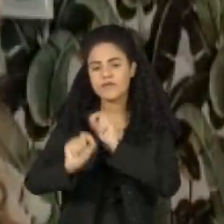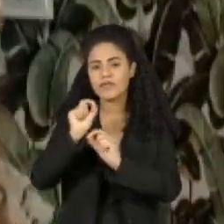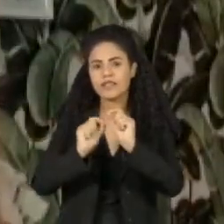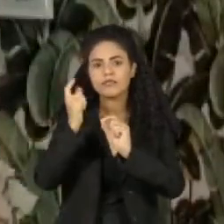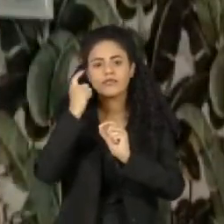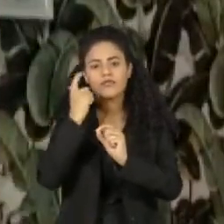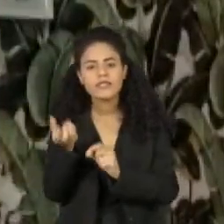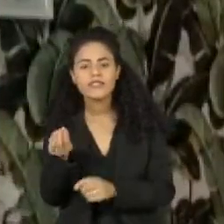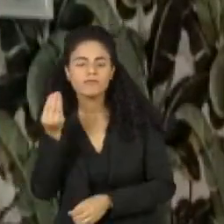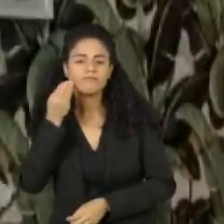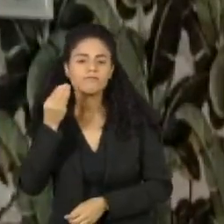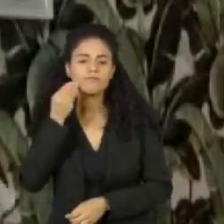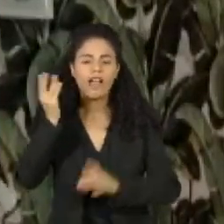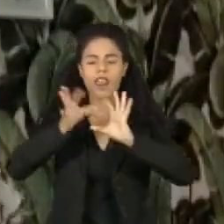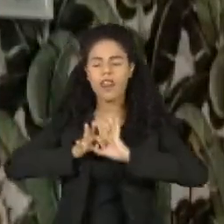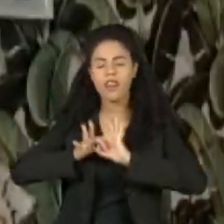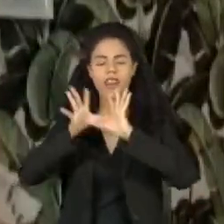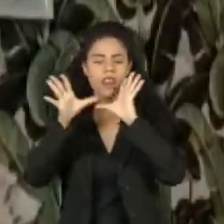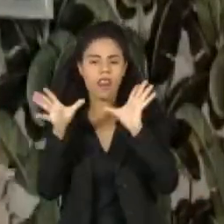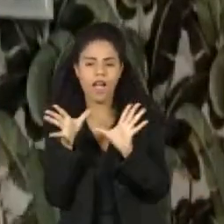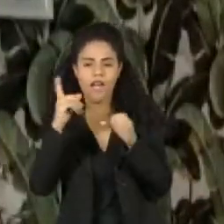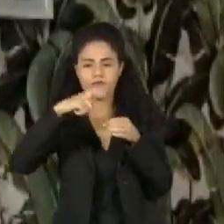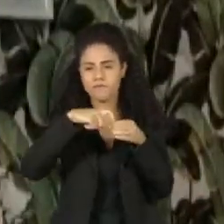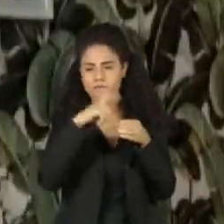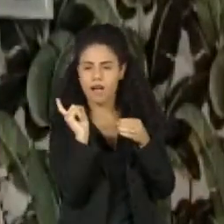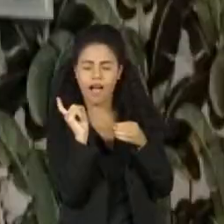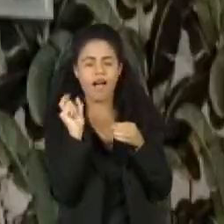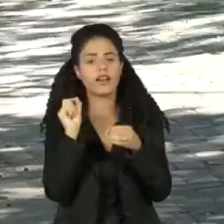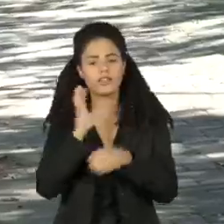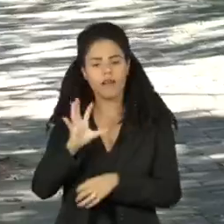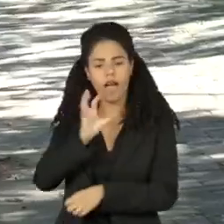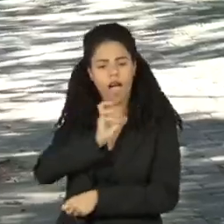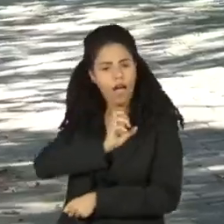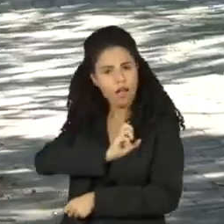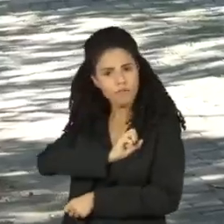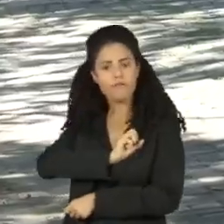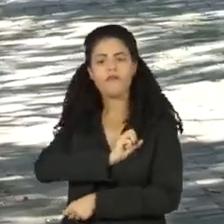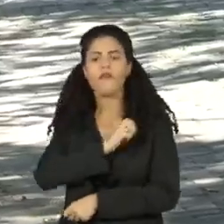poder transitar livremente e alimentar diversos amores,